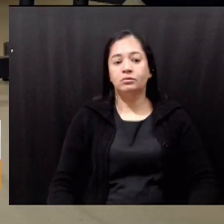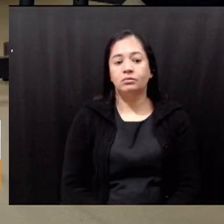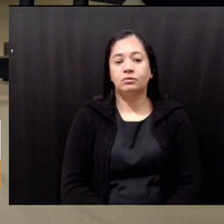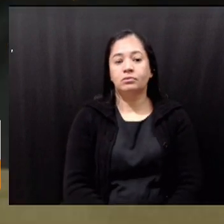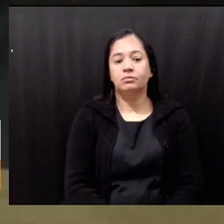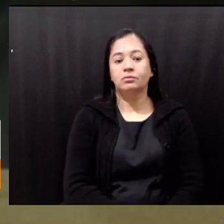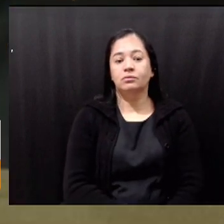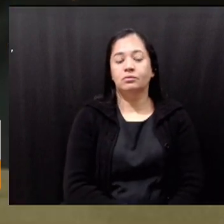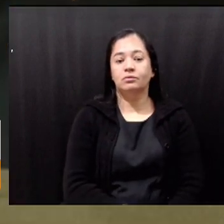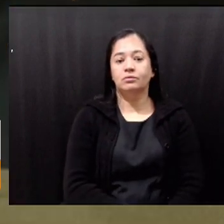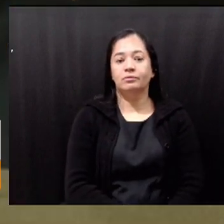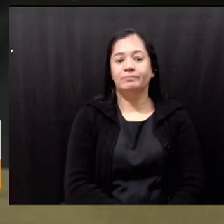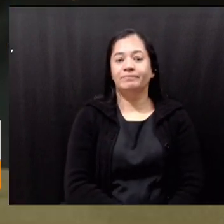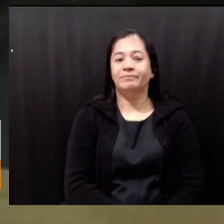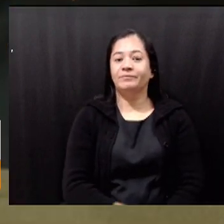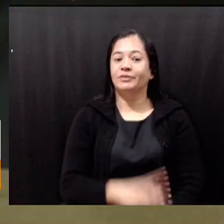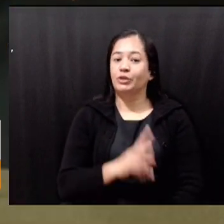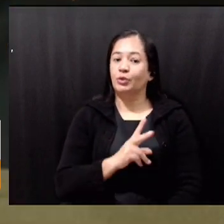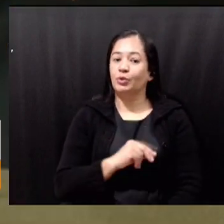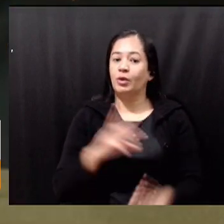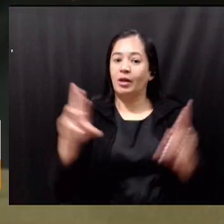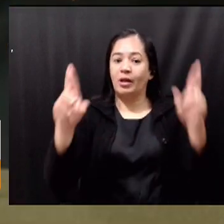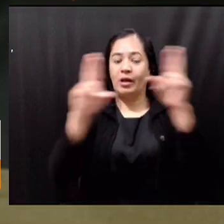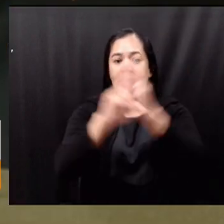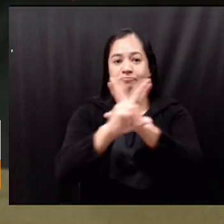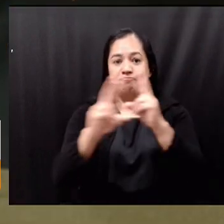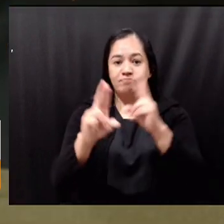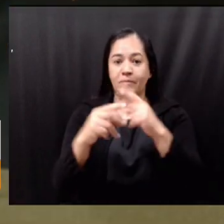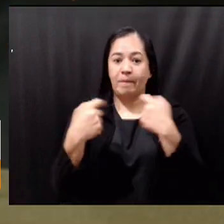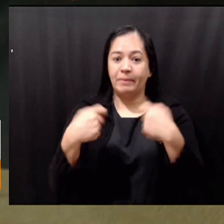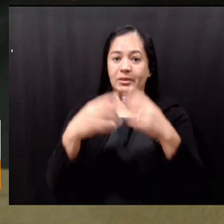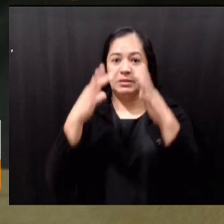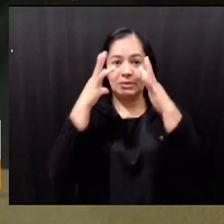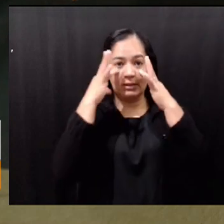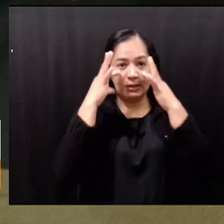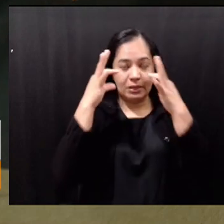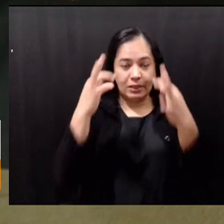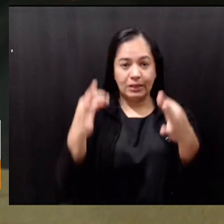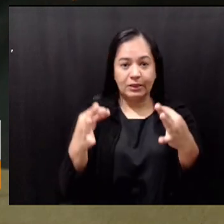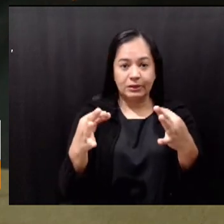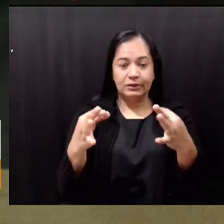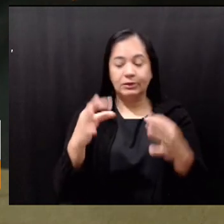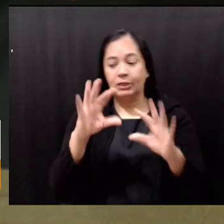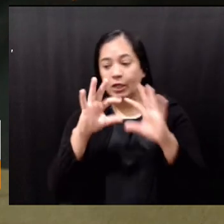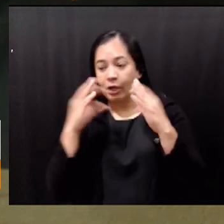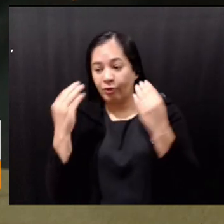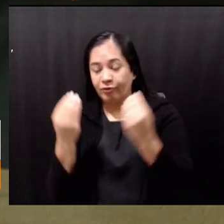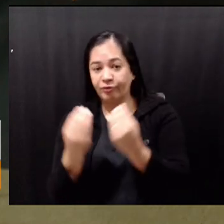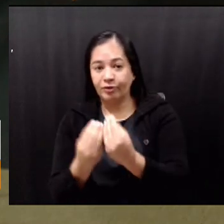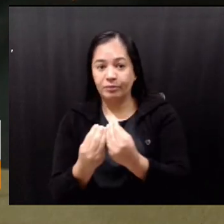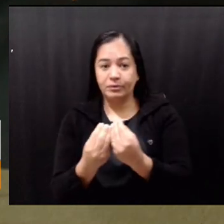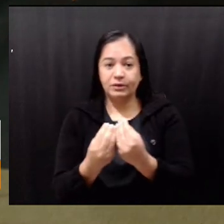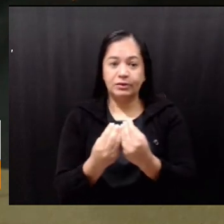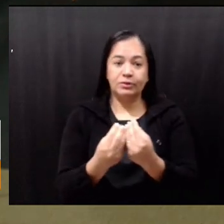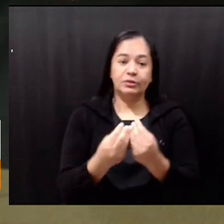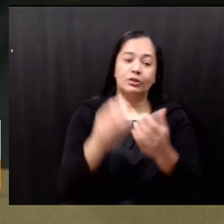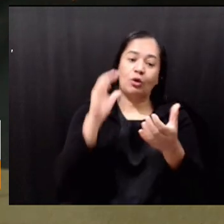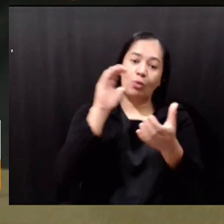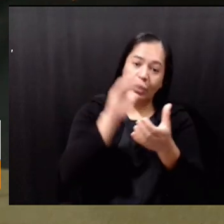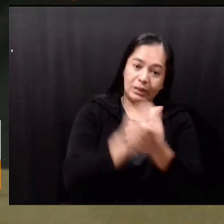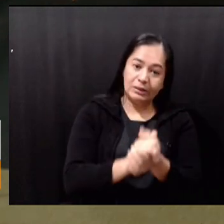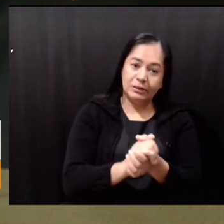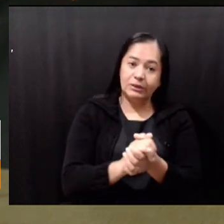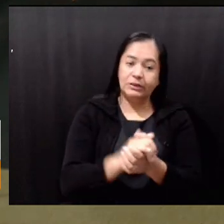Relacionamentos, né, relacionamentos precisam de atenção, tanto o relacionamento com a família, com o seu cônjuge, com sua amiga, com